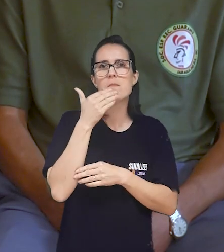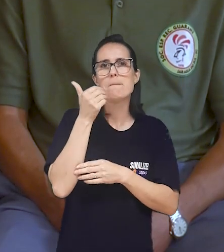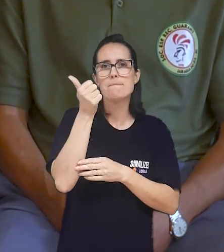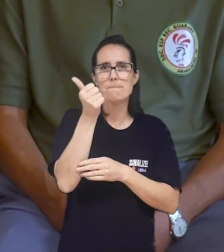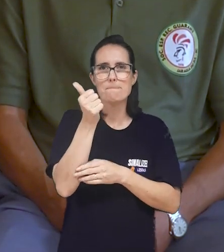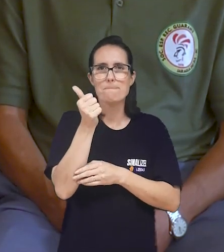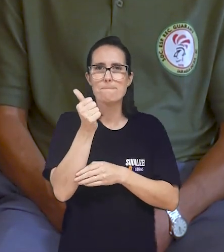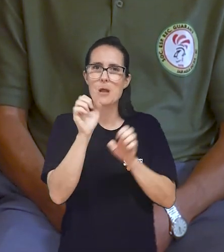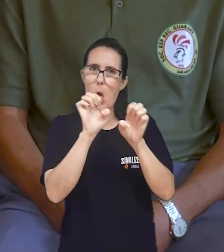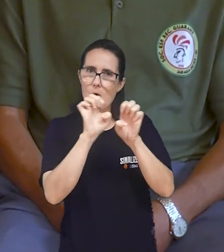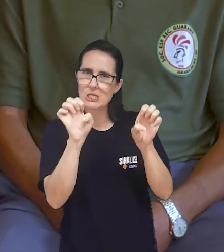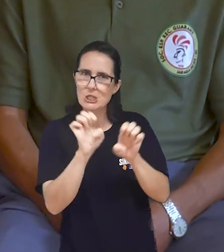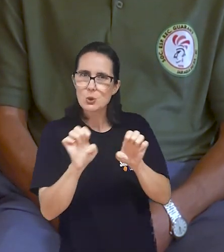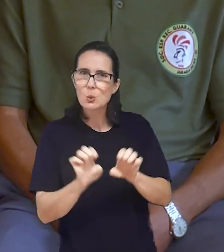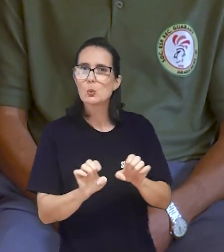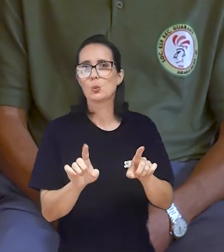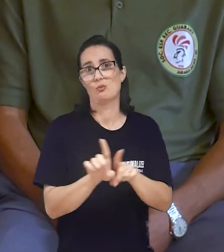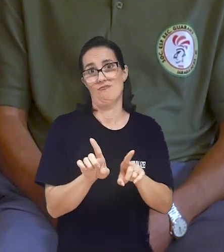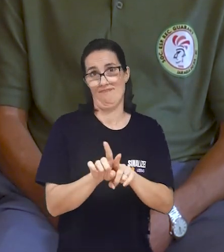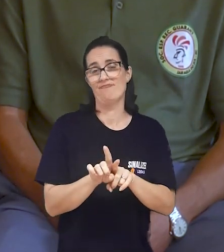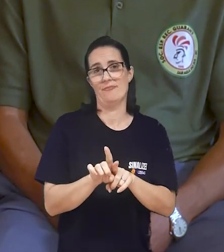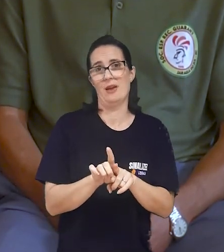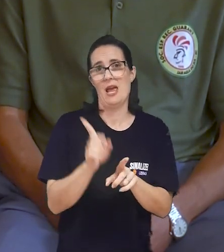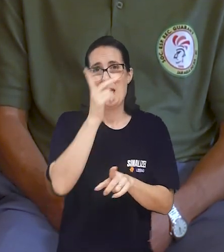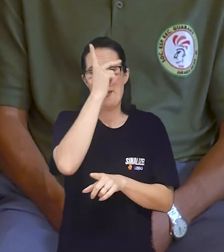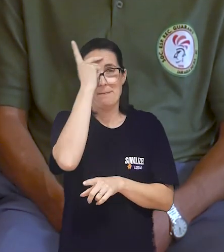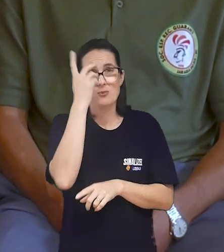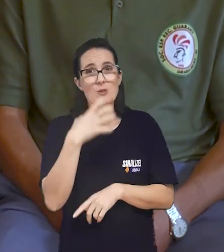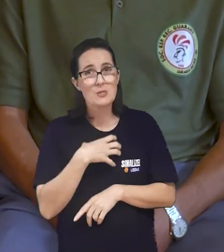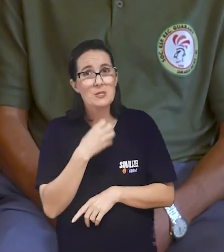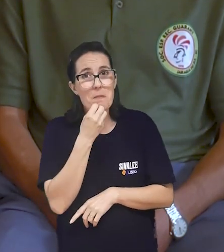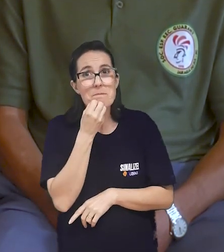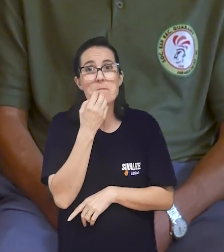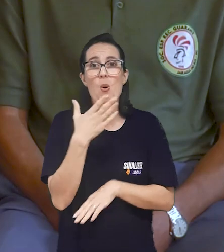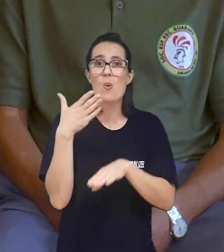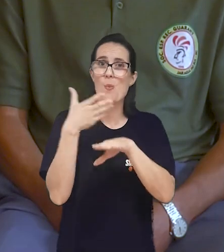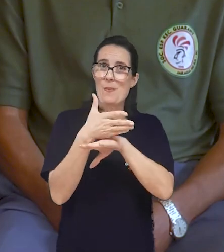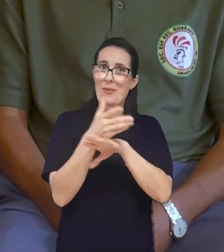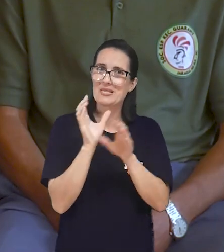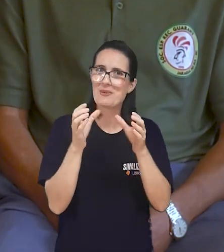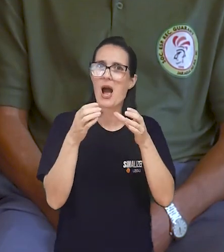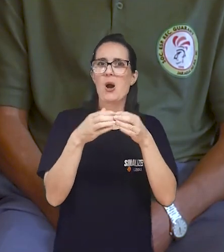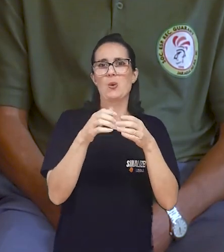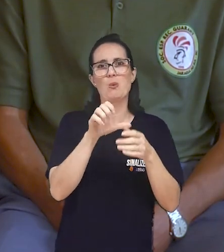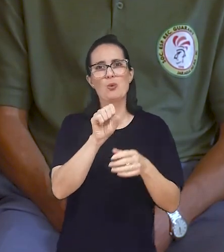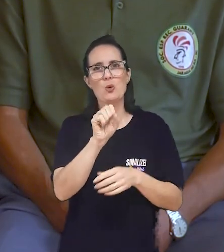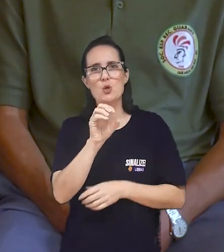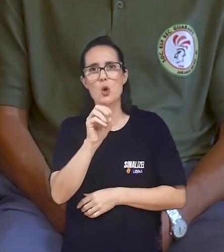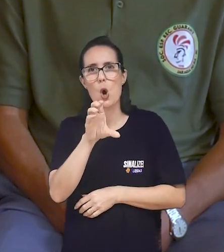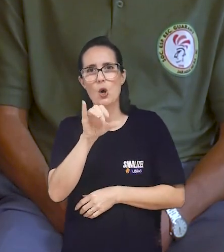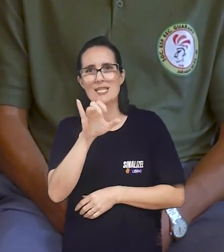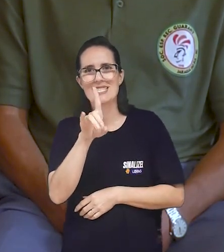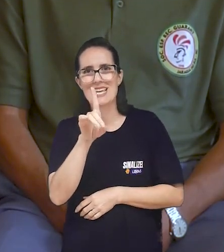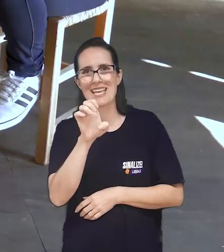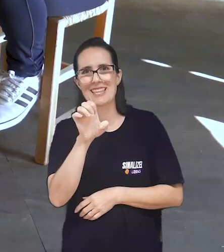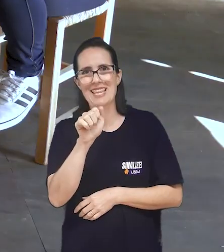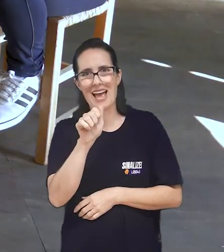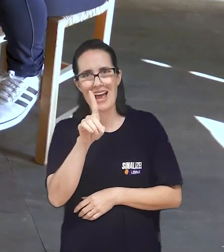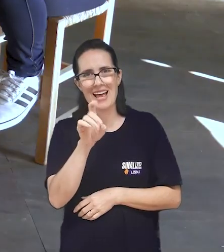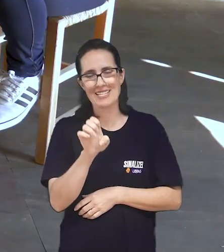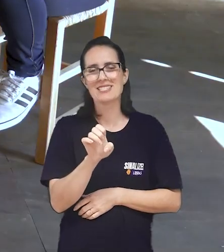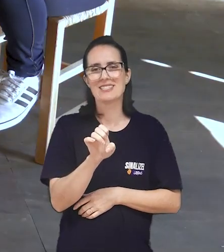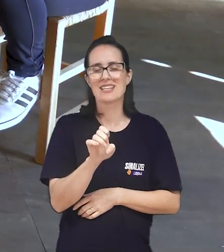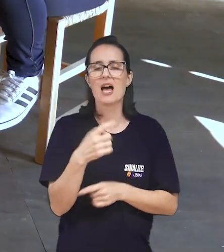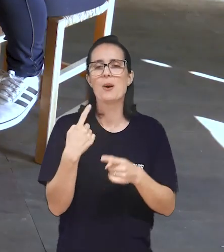tentando melhorar a nossa estrutura também para que as pessoas sintam e venham participar da sociedade para que a gente possa